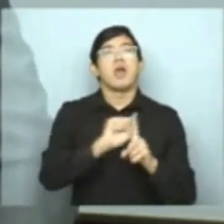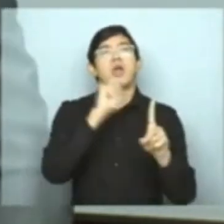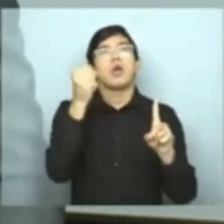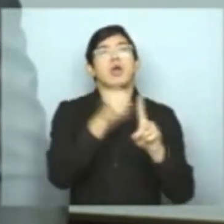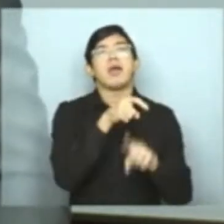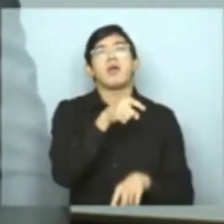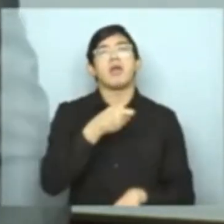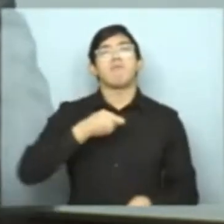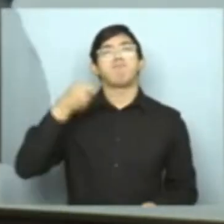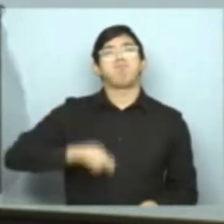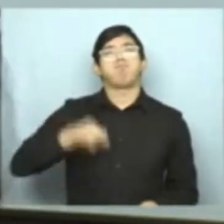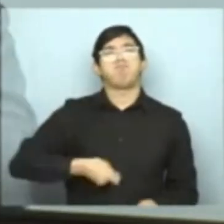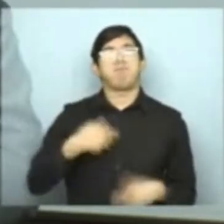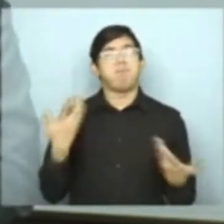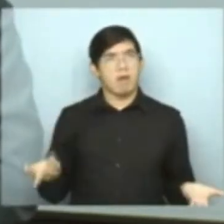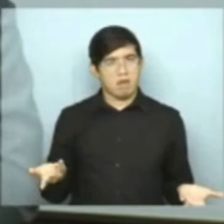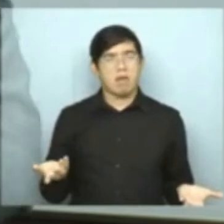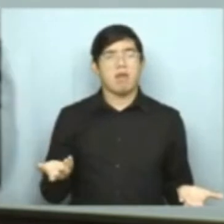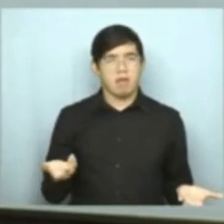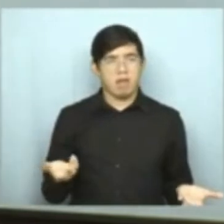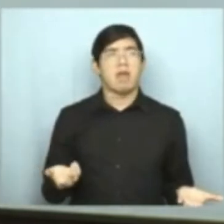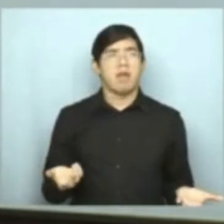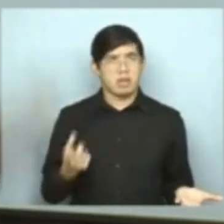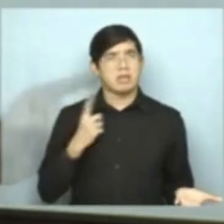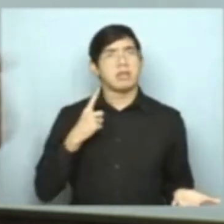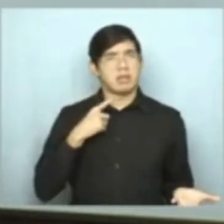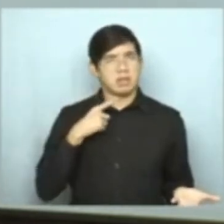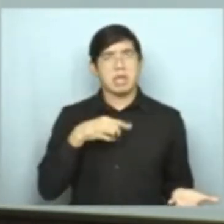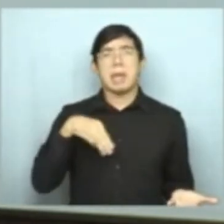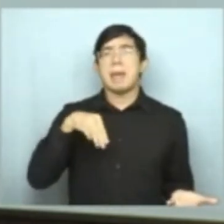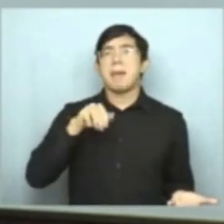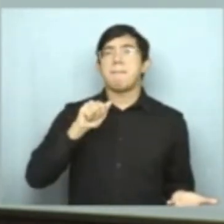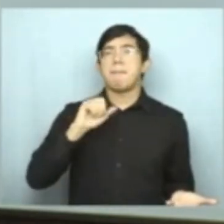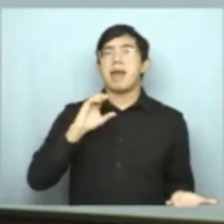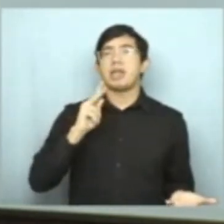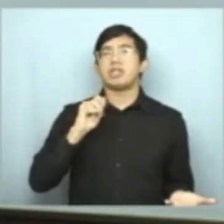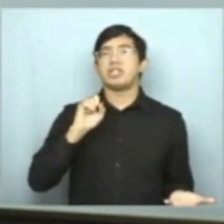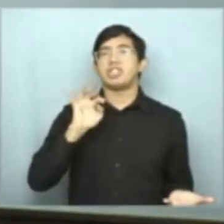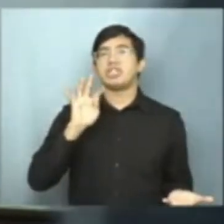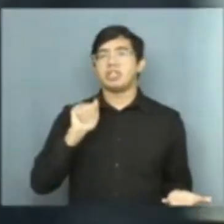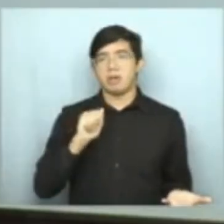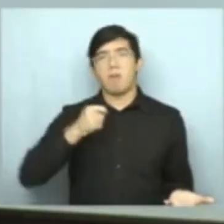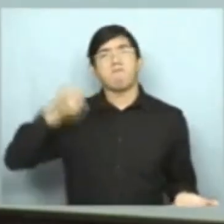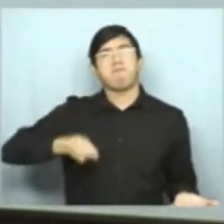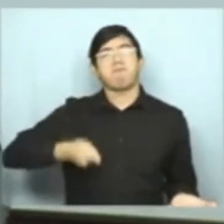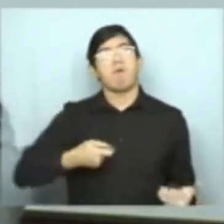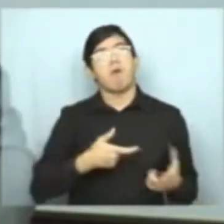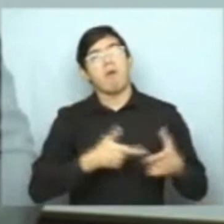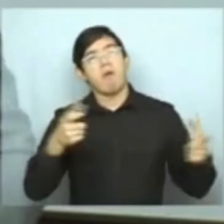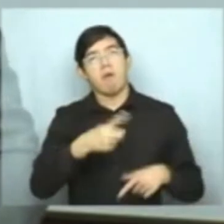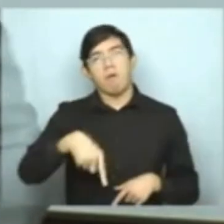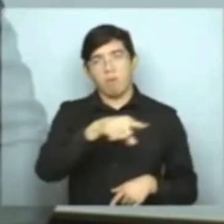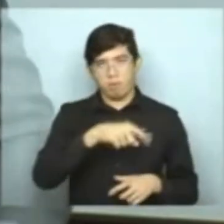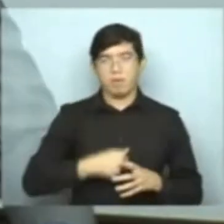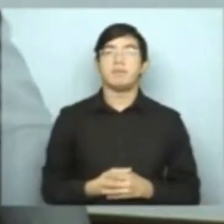machista. Essa Câmara Municipal avaliou o episódio envolvendo o vereador Ronivaldo, através do seu Conselho de